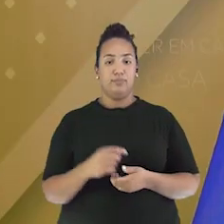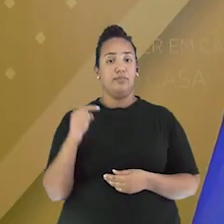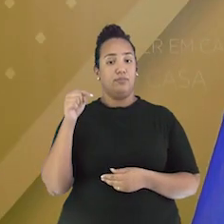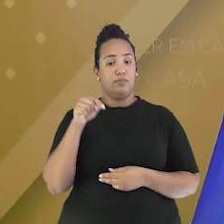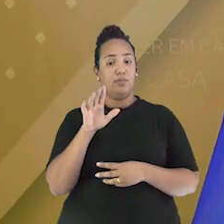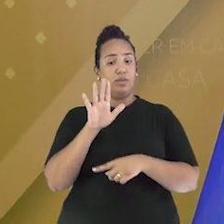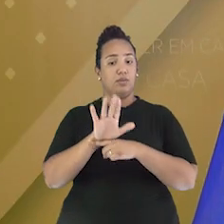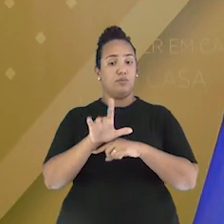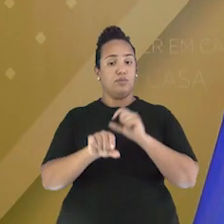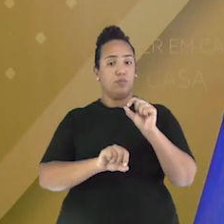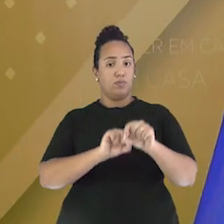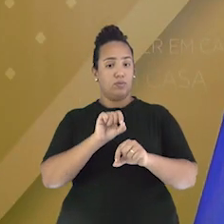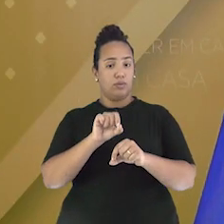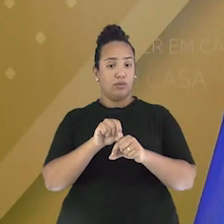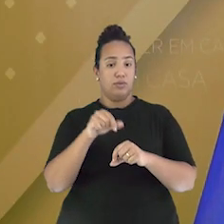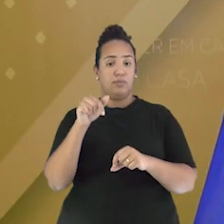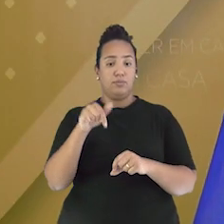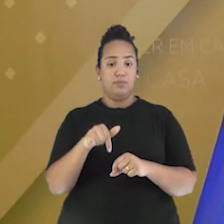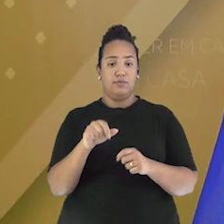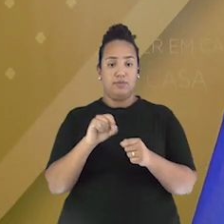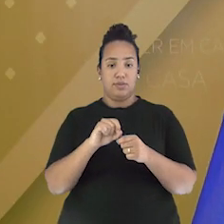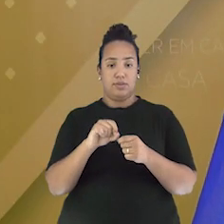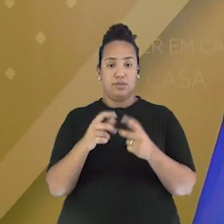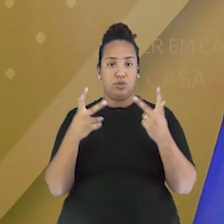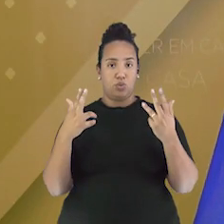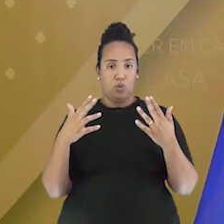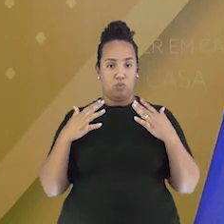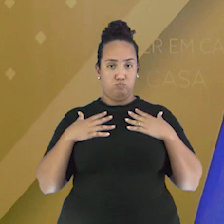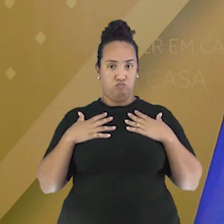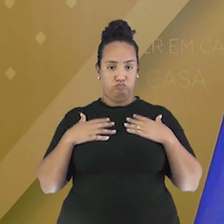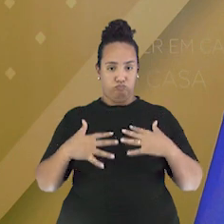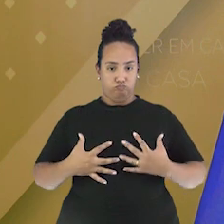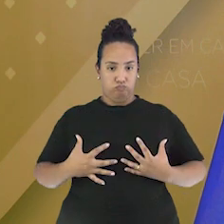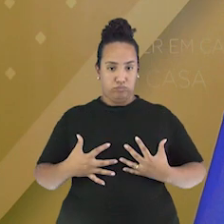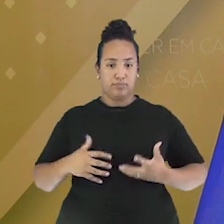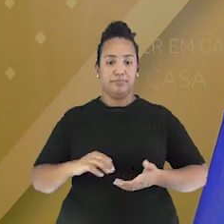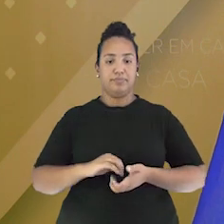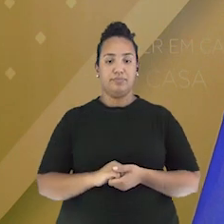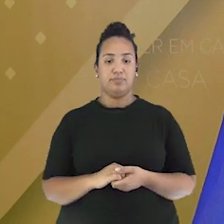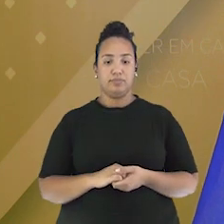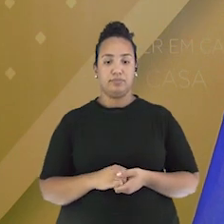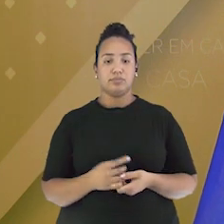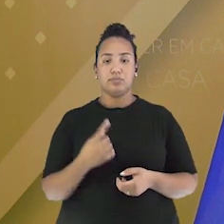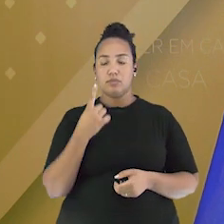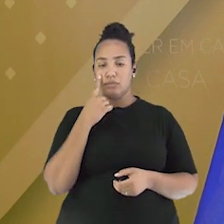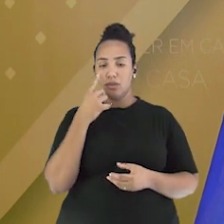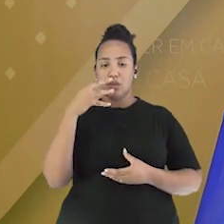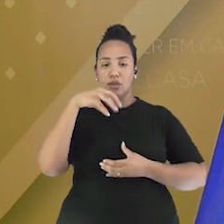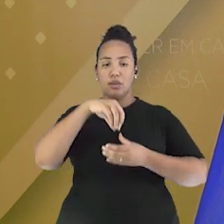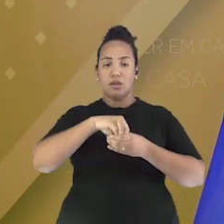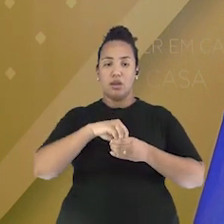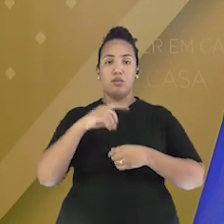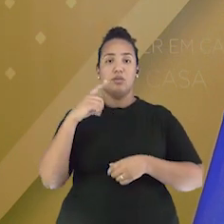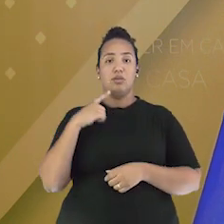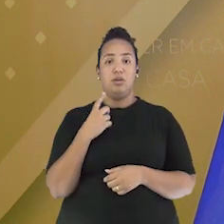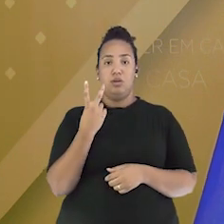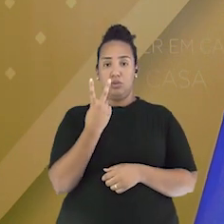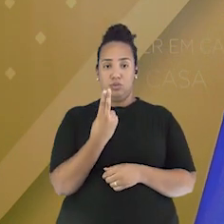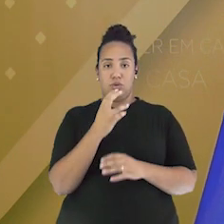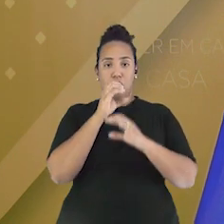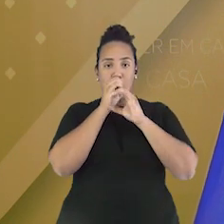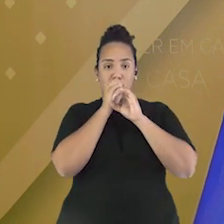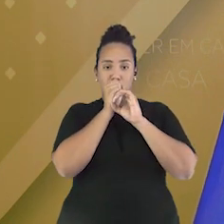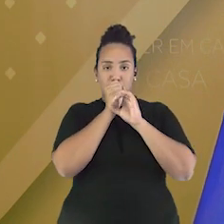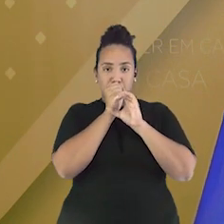servir para a gente fazer esse revestimento externo aqui, que é a nossa caixa torácica, né? E vemos que dentro dela temos 2